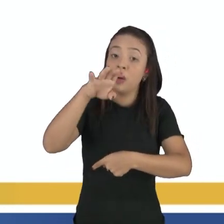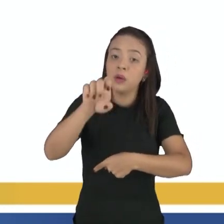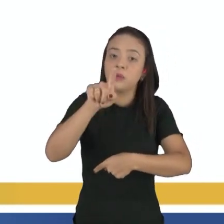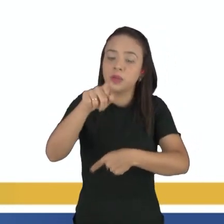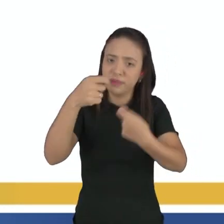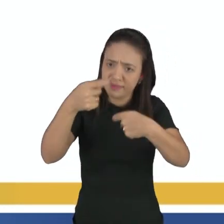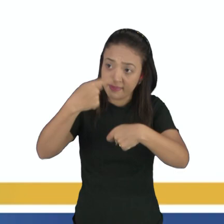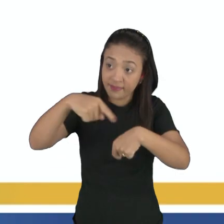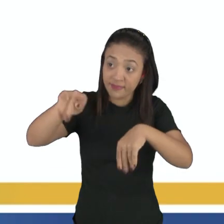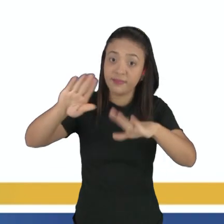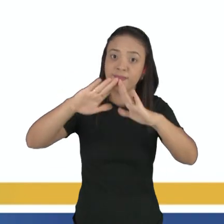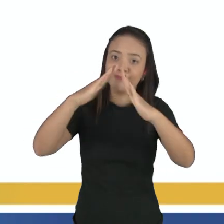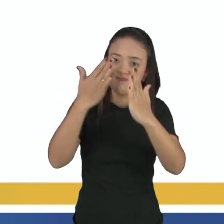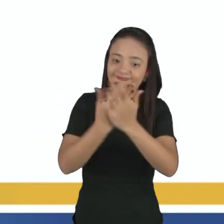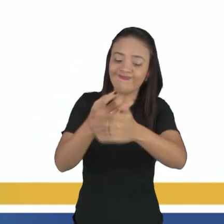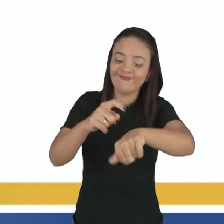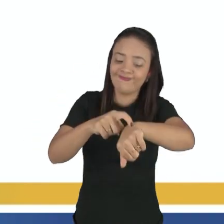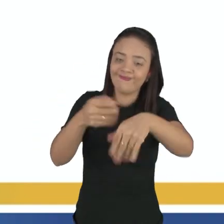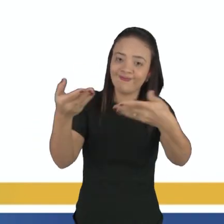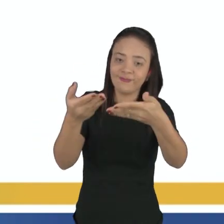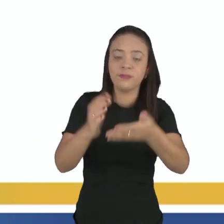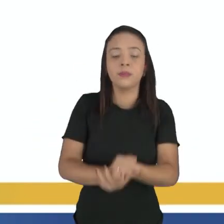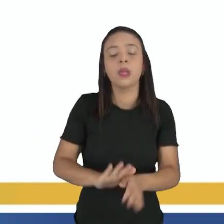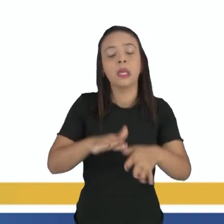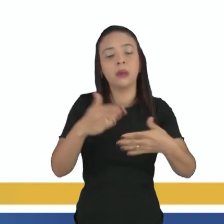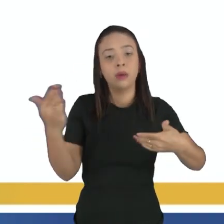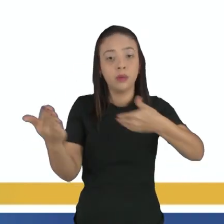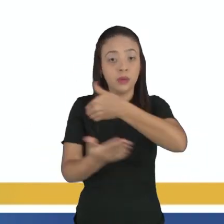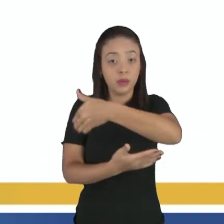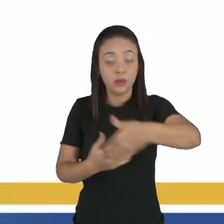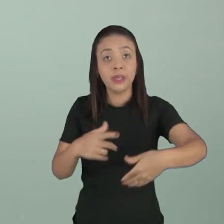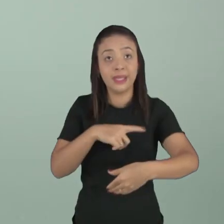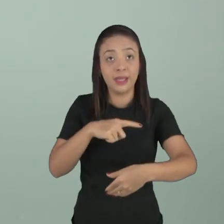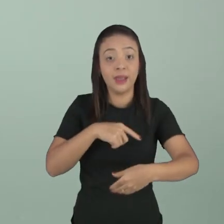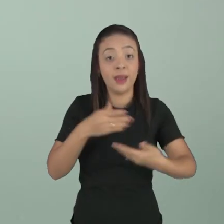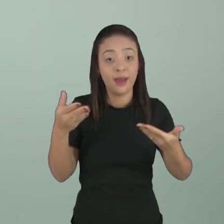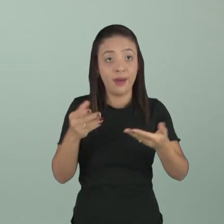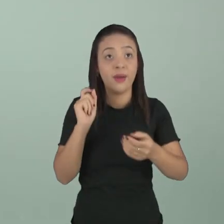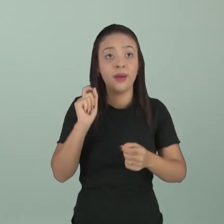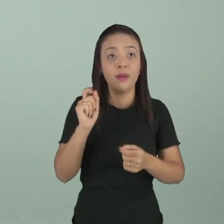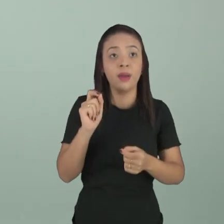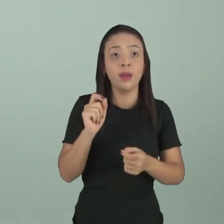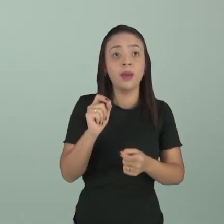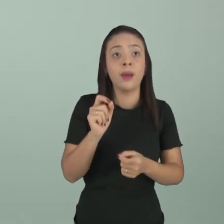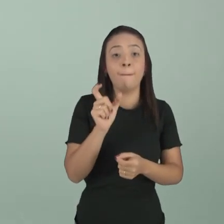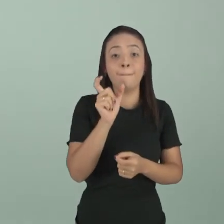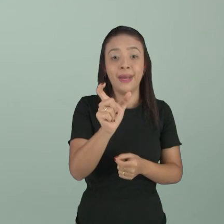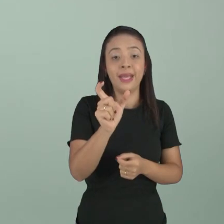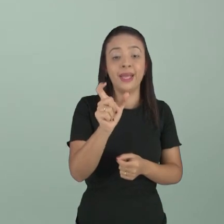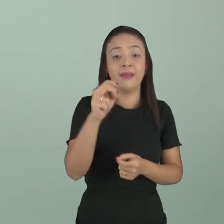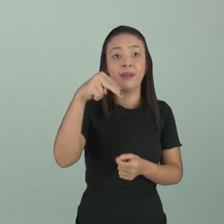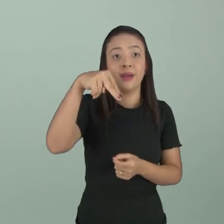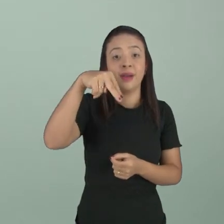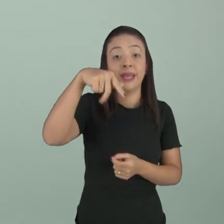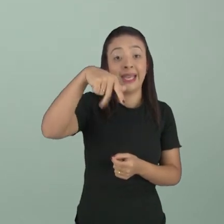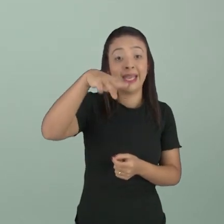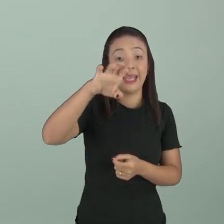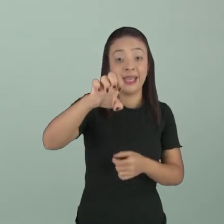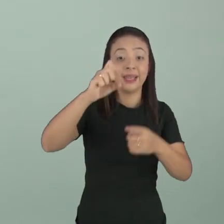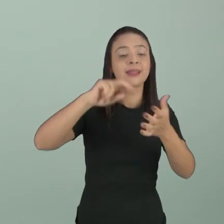na hora de você ir para o Colégio então a relação que se estabelece entre causa e consequência é através da palavra que me